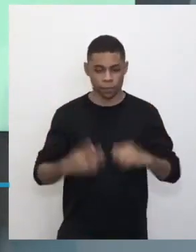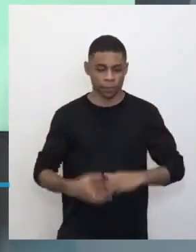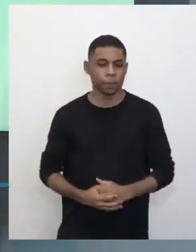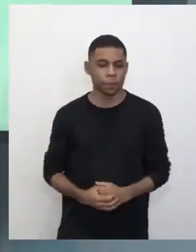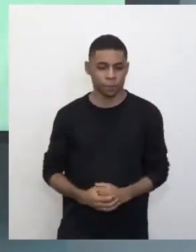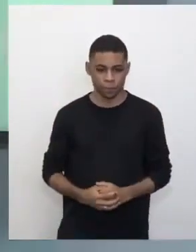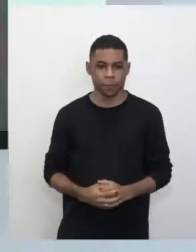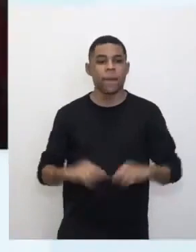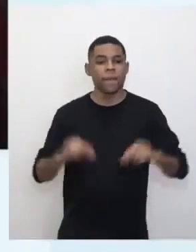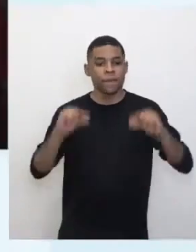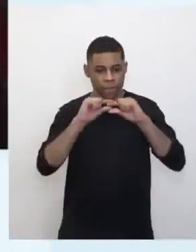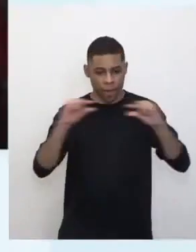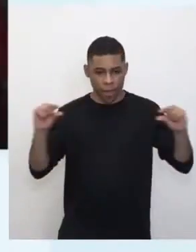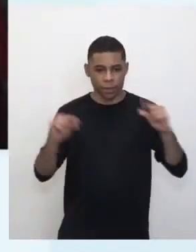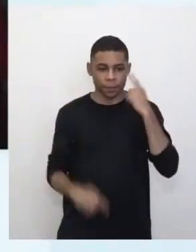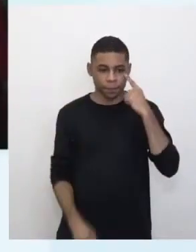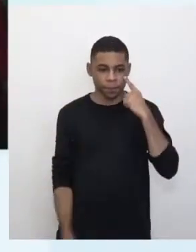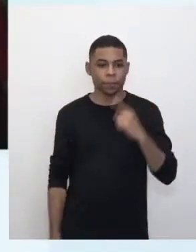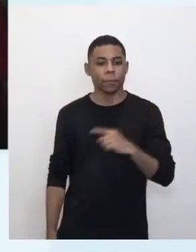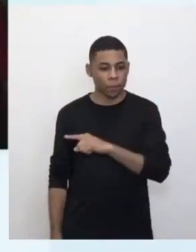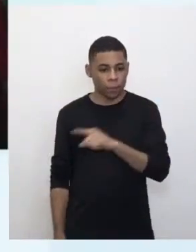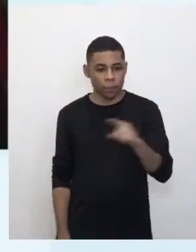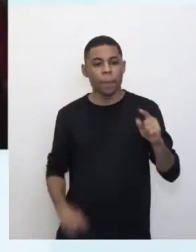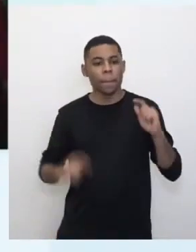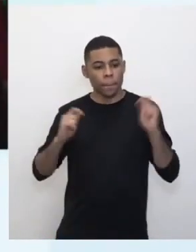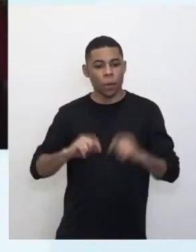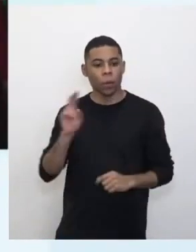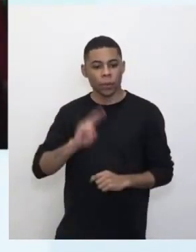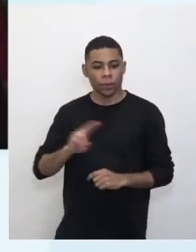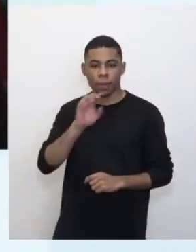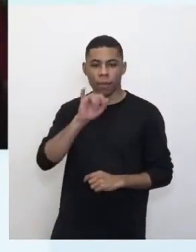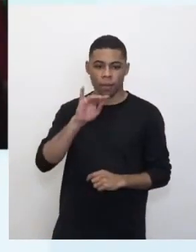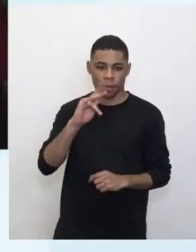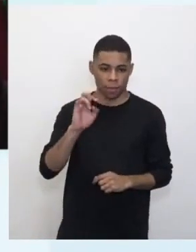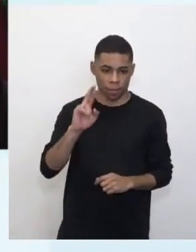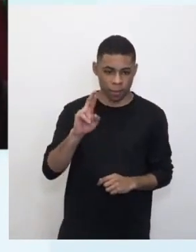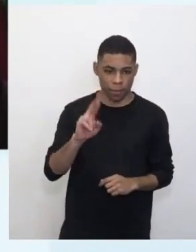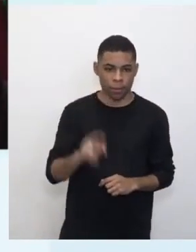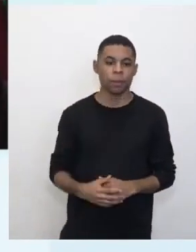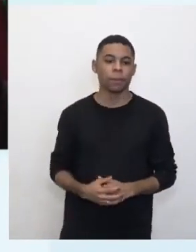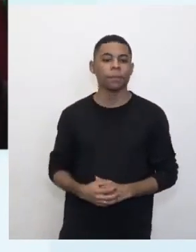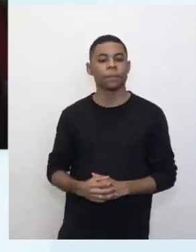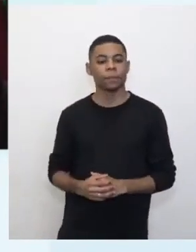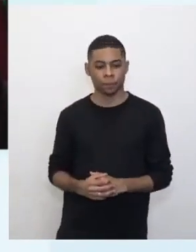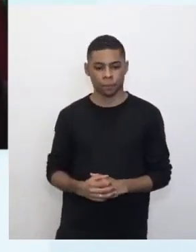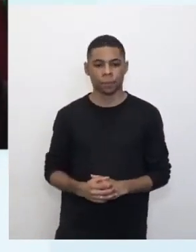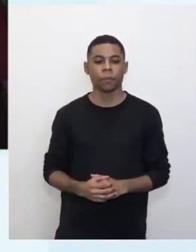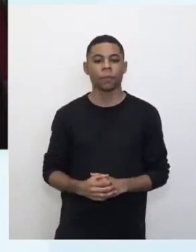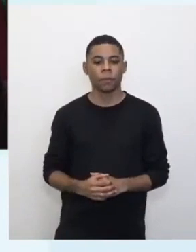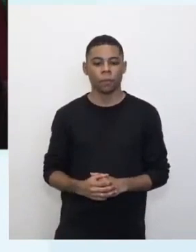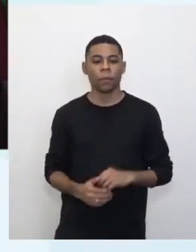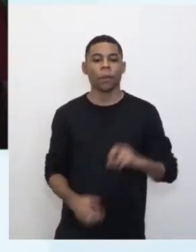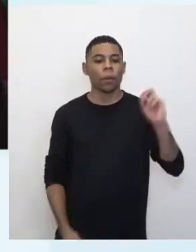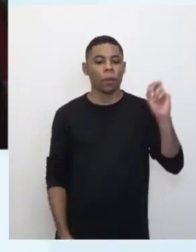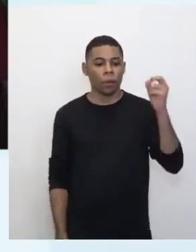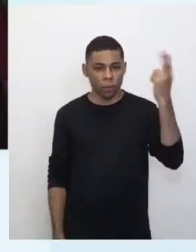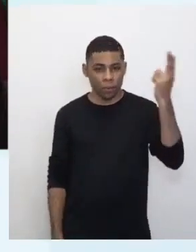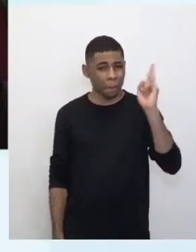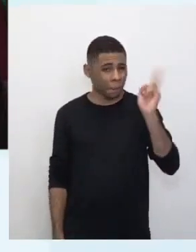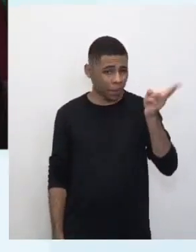a nossa frase aqui, ó, you can choose either, você pode escolher ou ler o